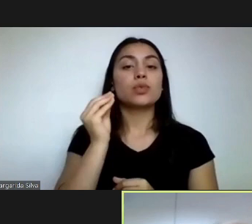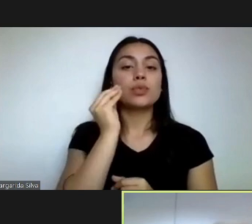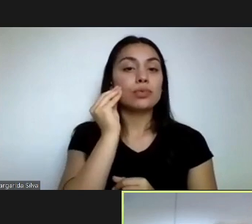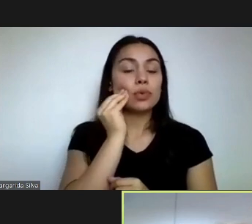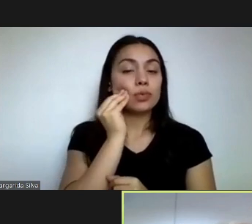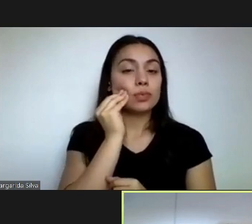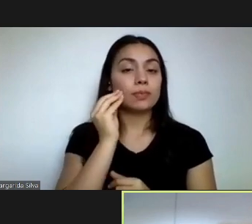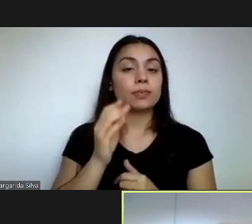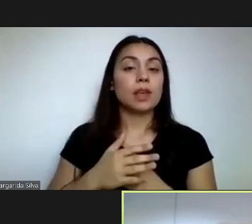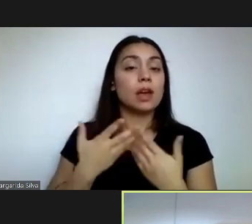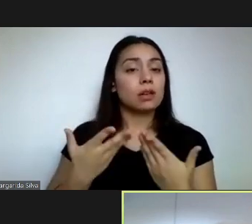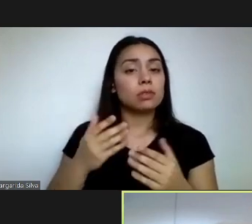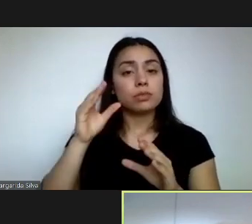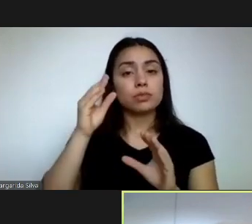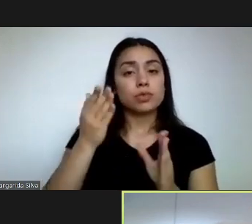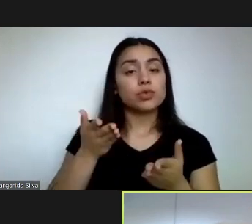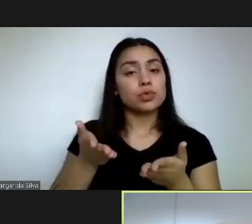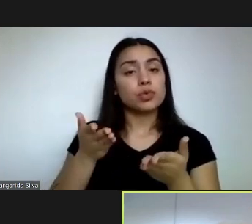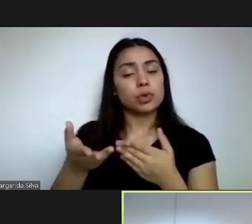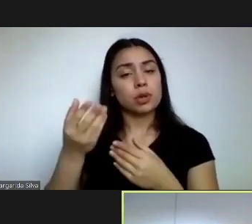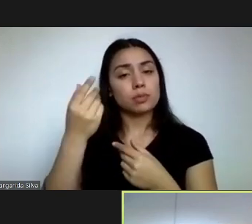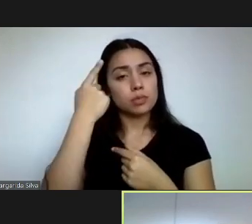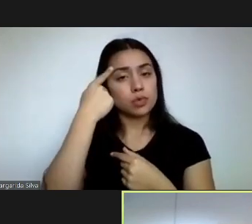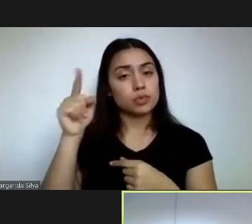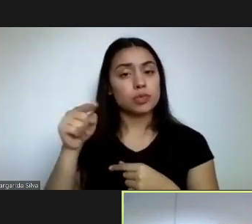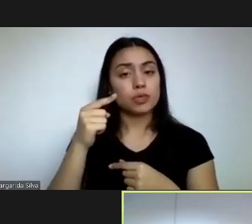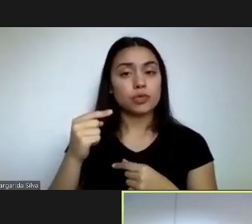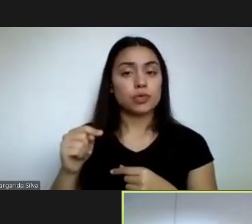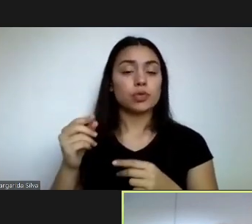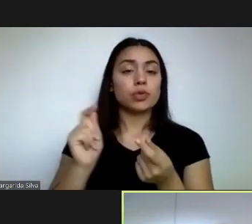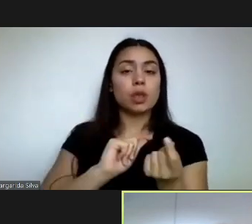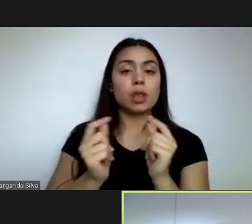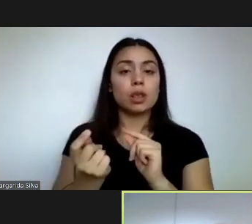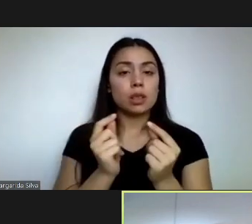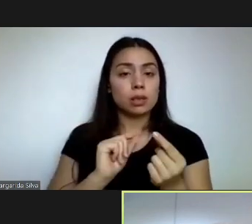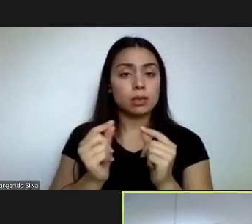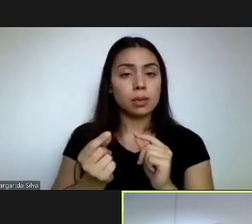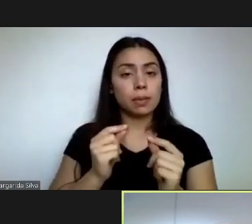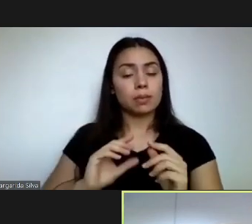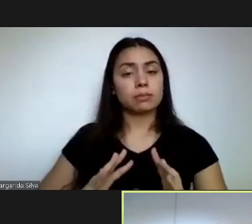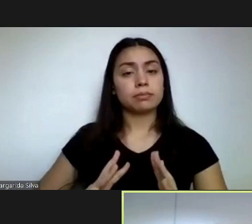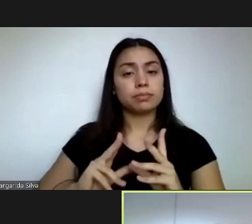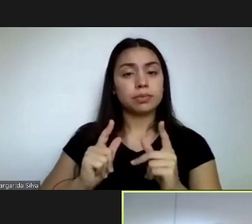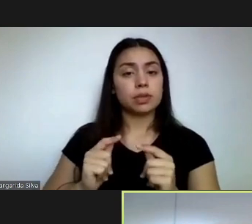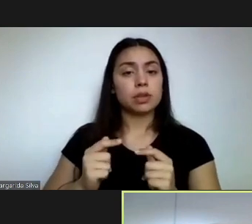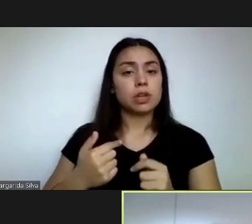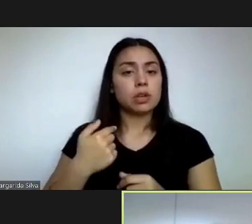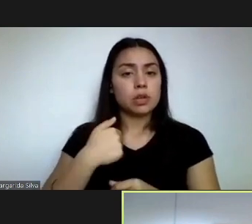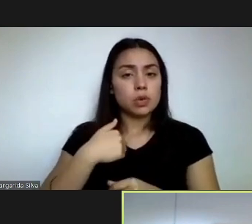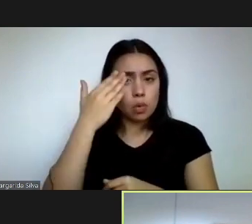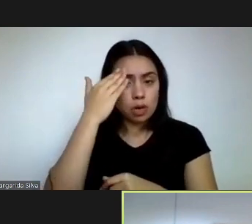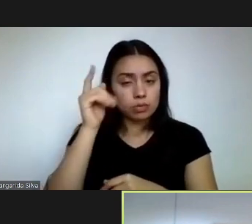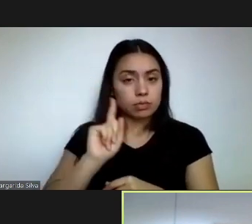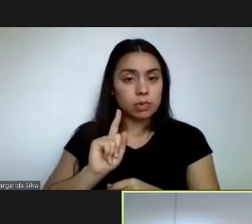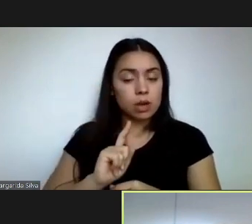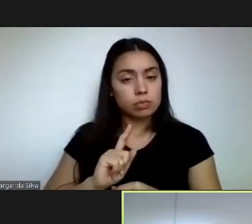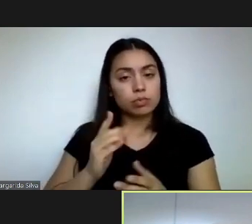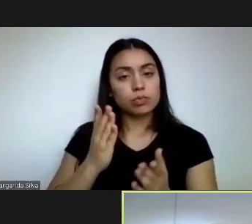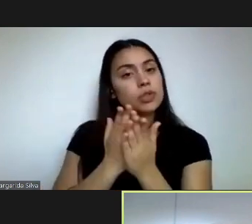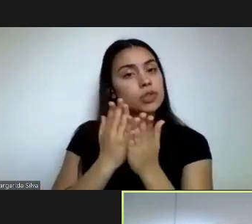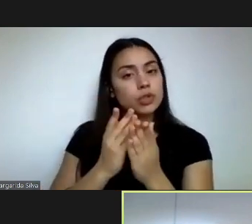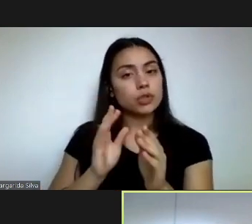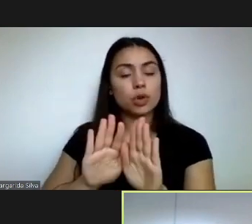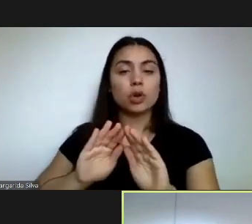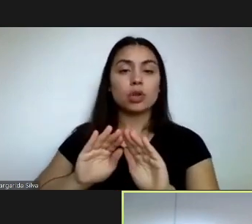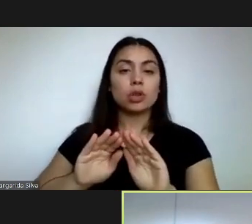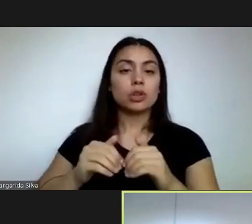também dar ferramentas para que esta discussão seja rica e não seja o que eu acho, seja uma mudança de cultura nas nossas escolas e